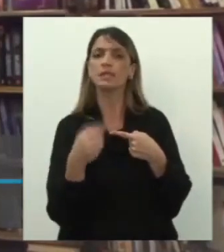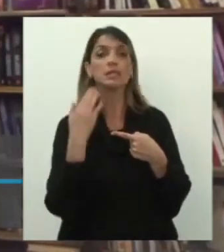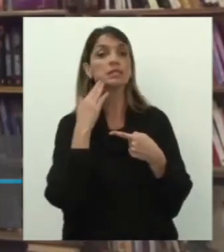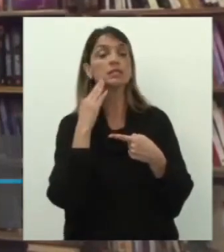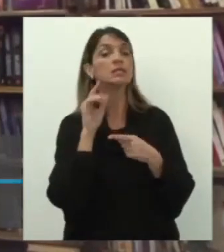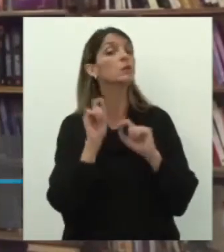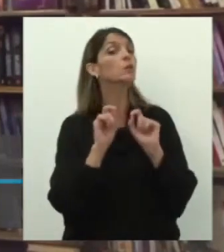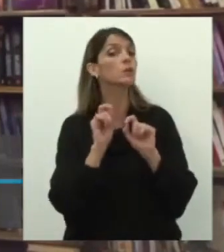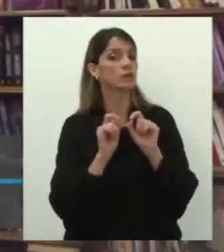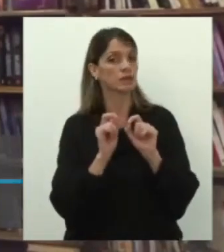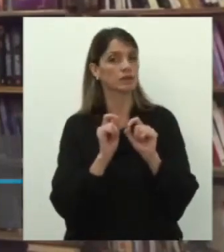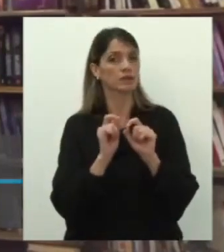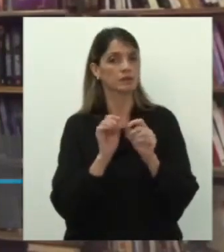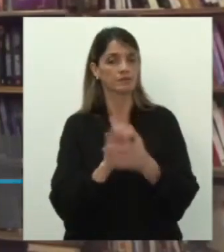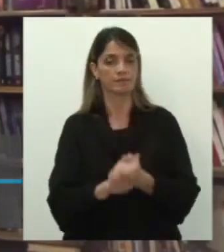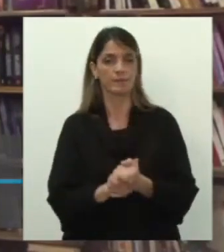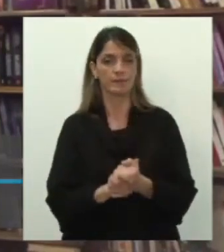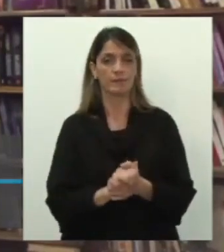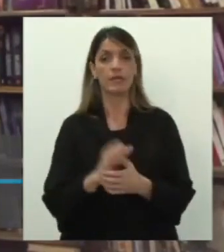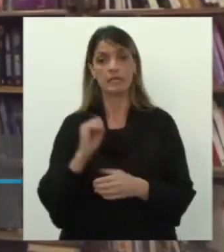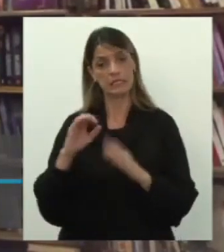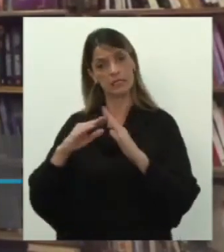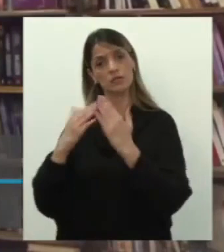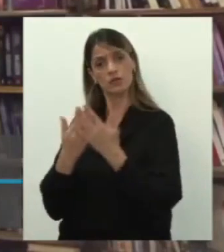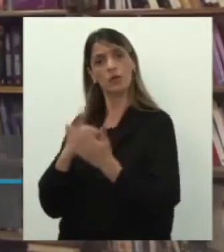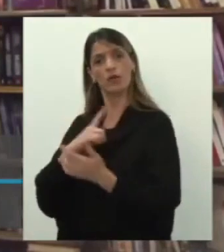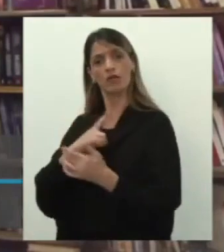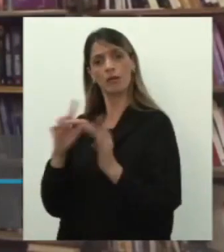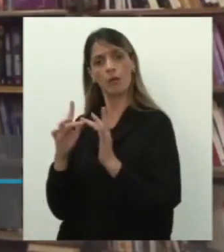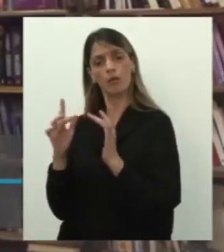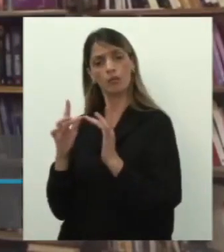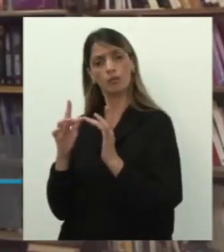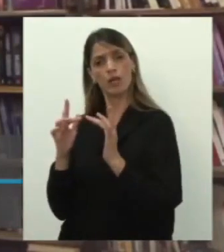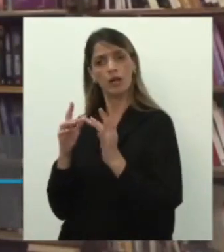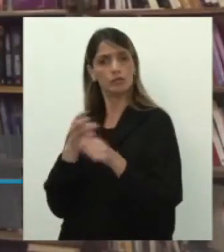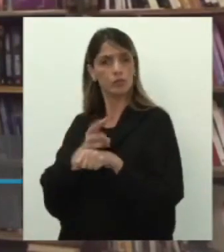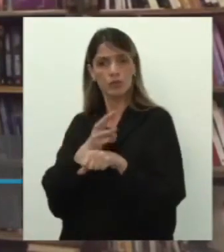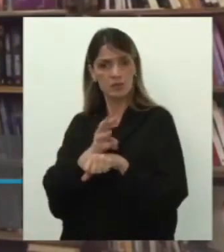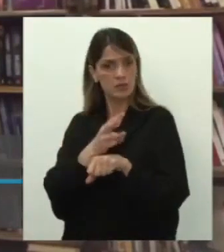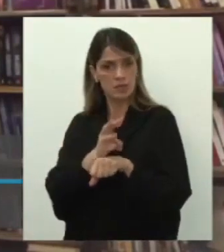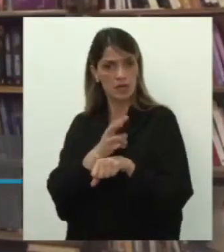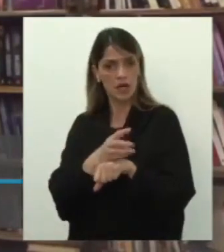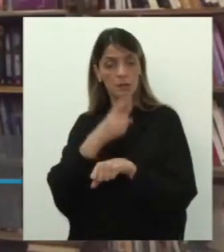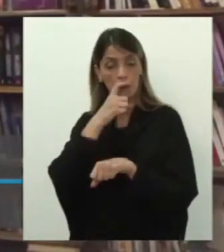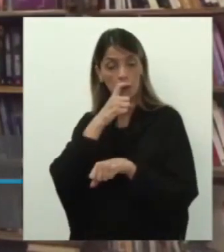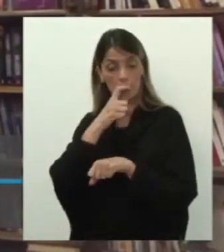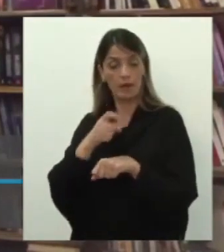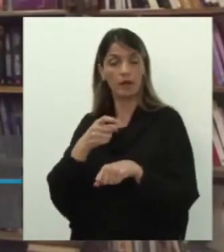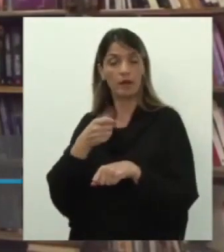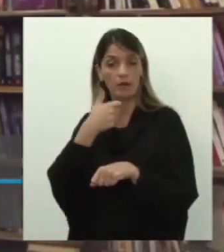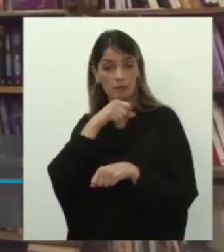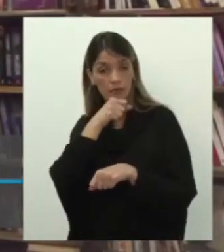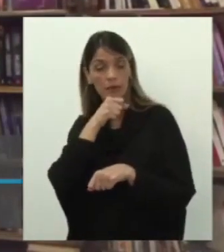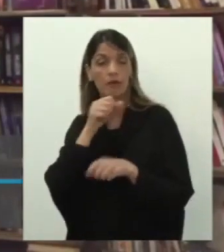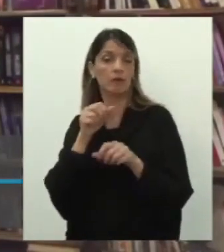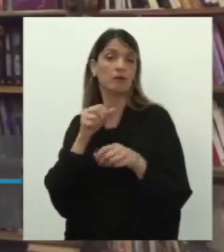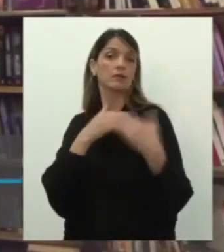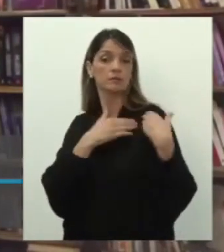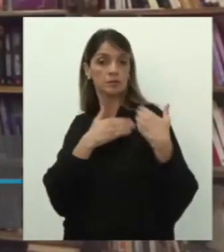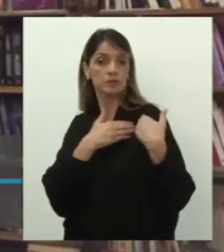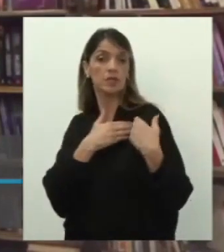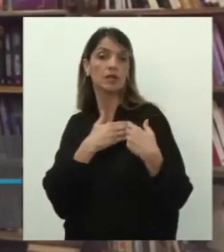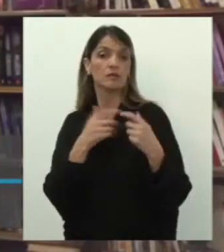seria mais efetivo, uma vez que a escola tinha os contatos dos pais por WhatsApp e a maioria dos pais tem essa